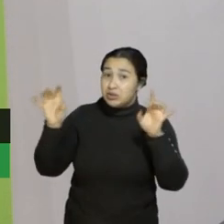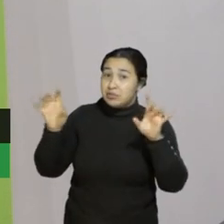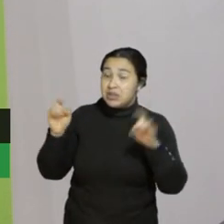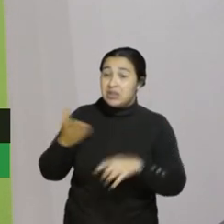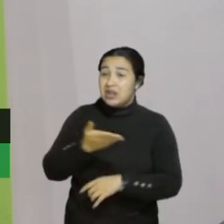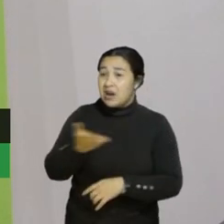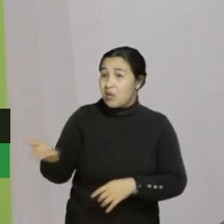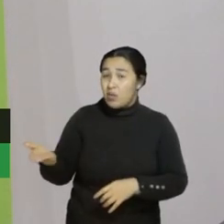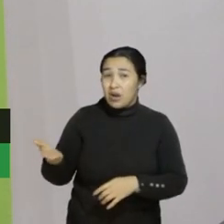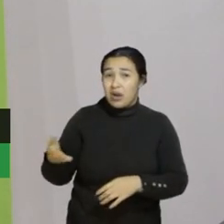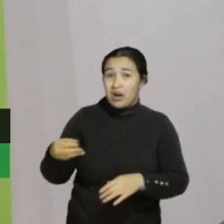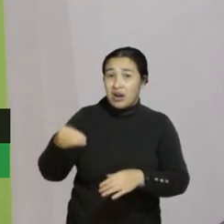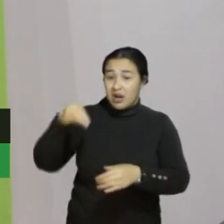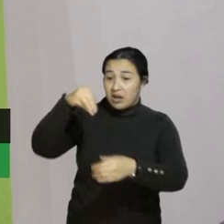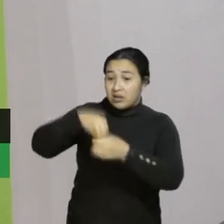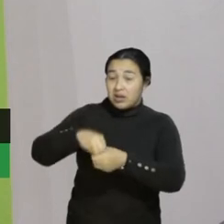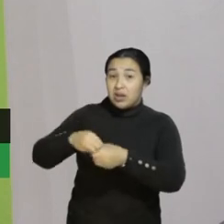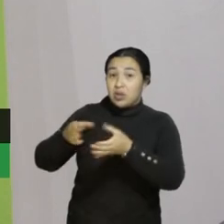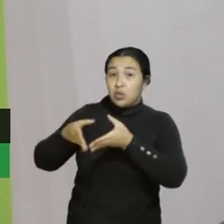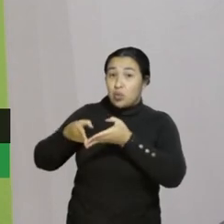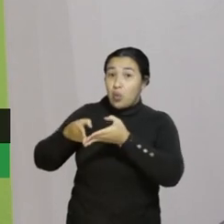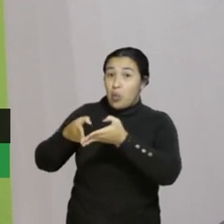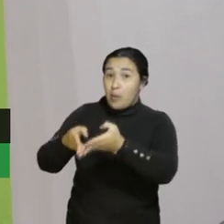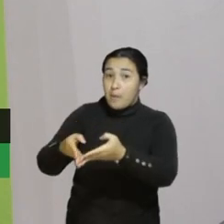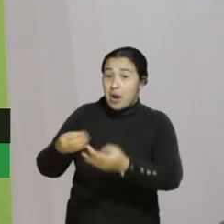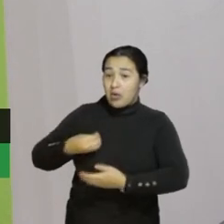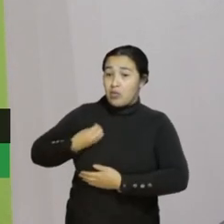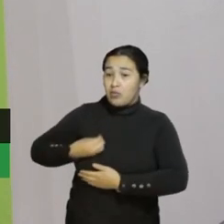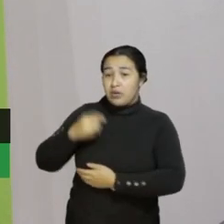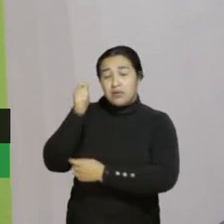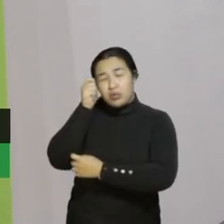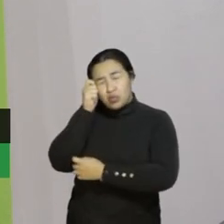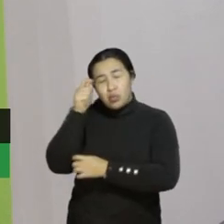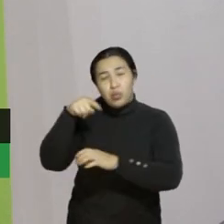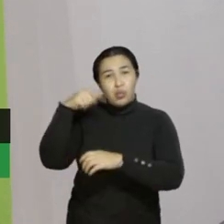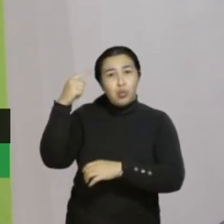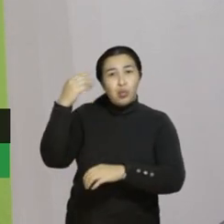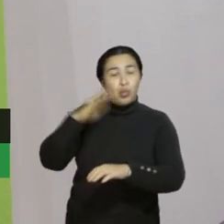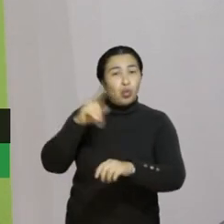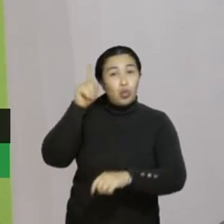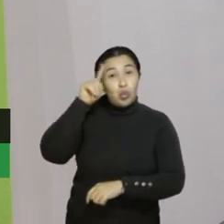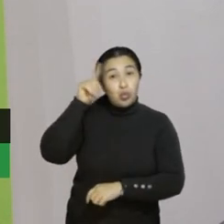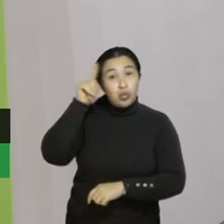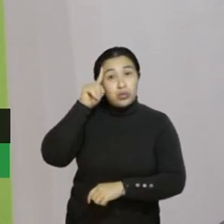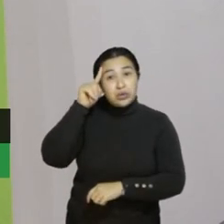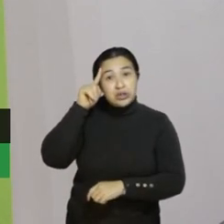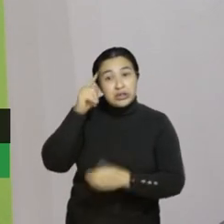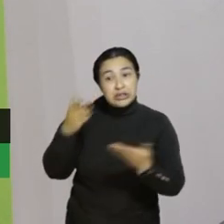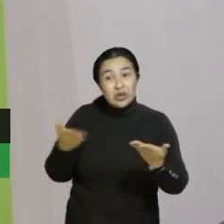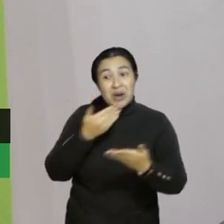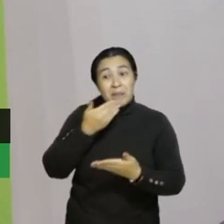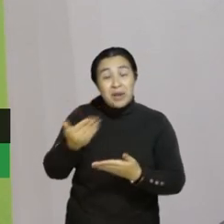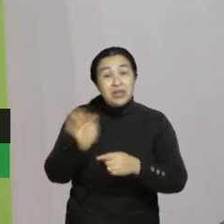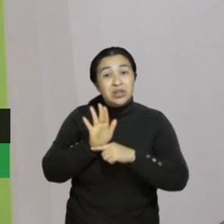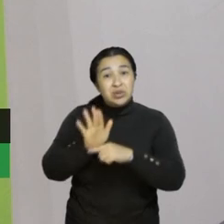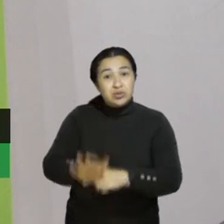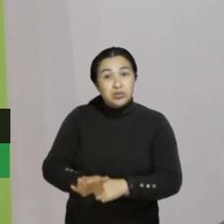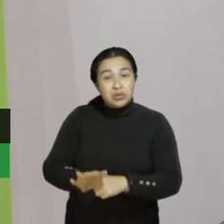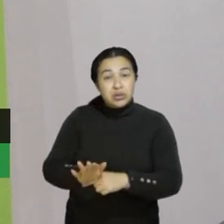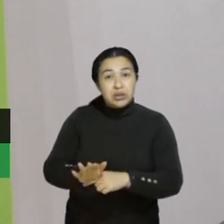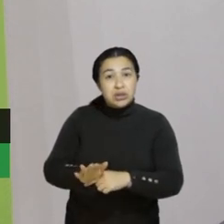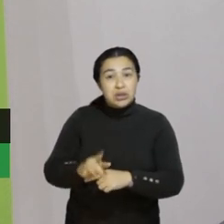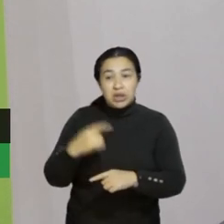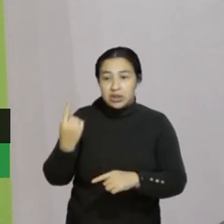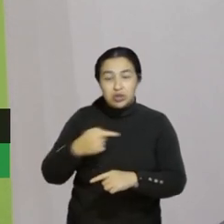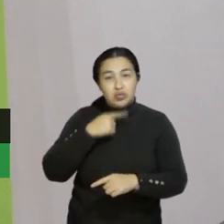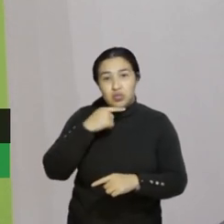barulho e precisa de gasolina para o gerador e precisa de alimento. Eu já estava aqui, a nossa equipe partiu para essa missão, não conseguiu